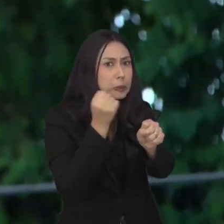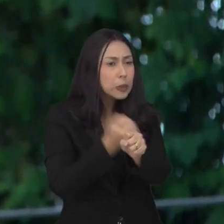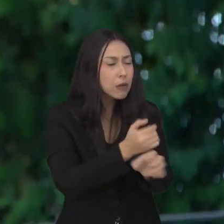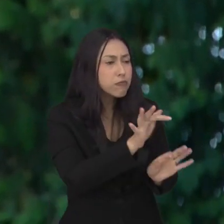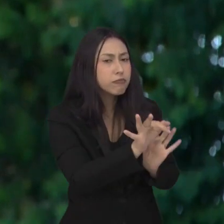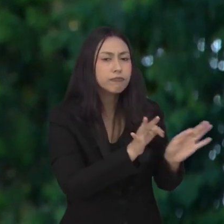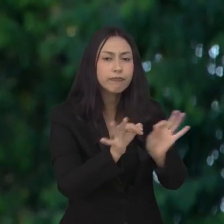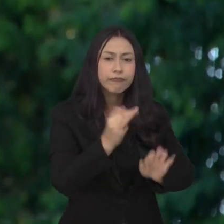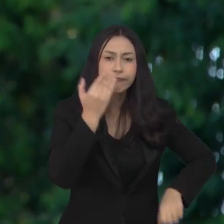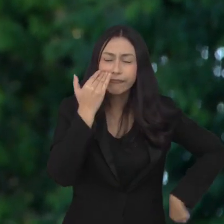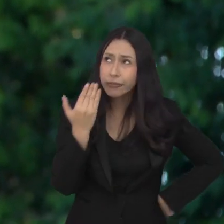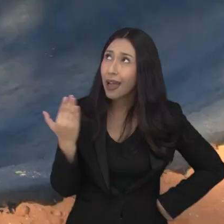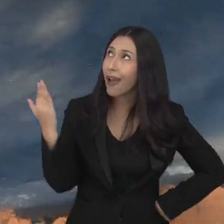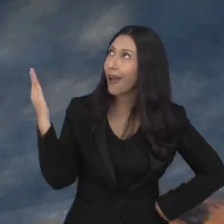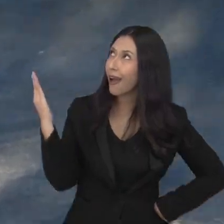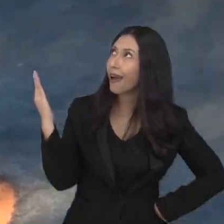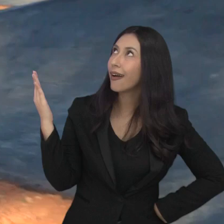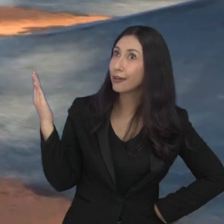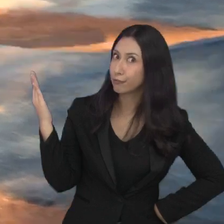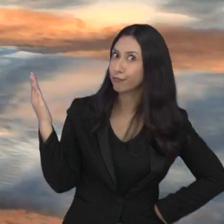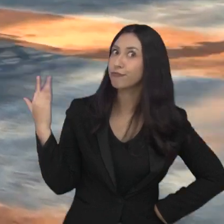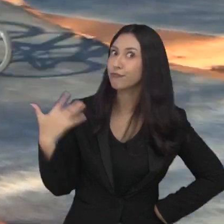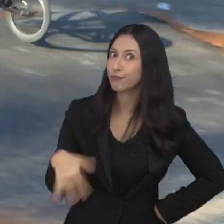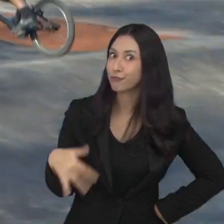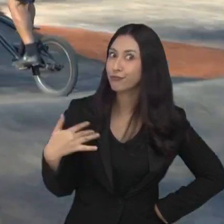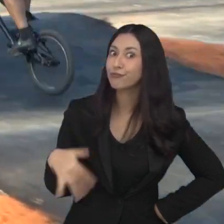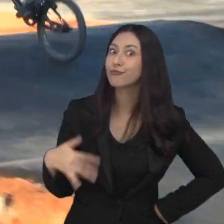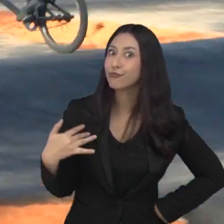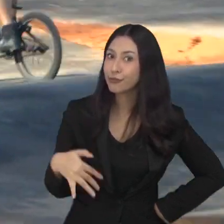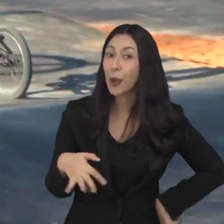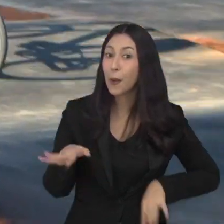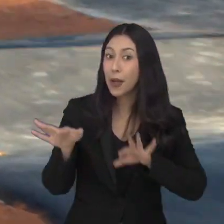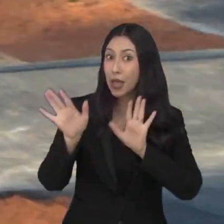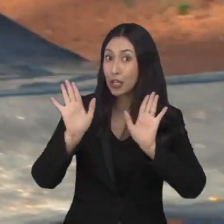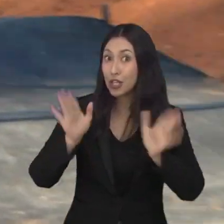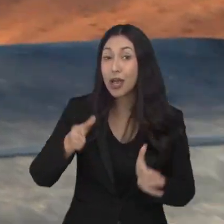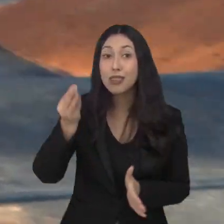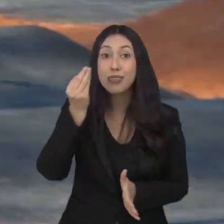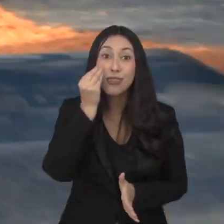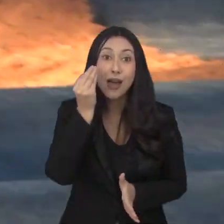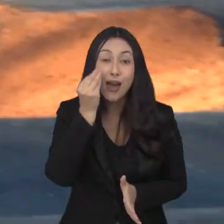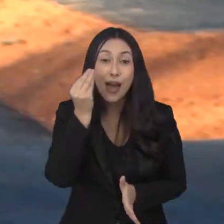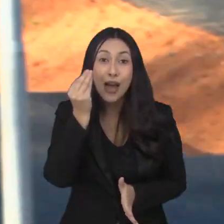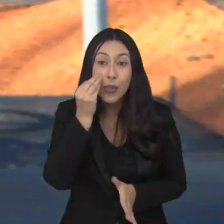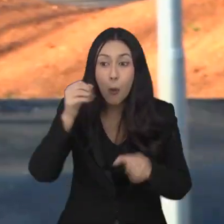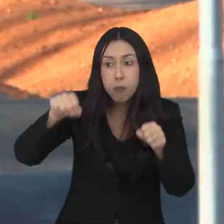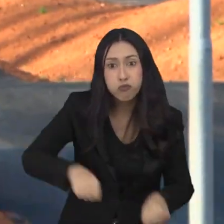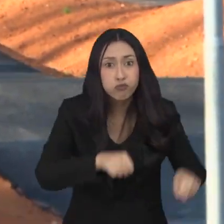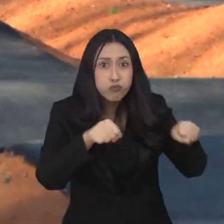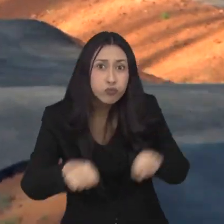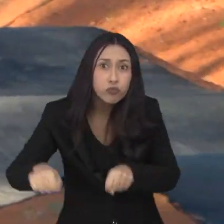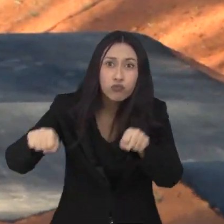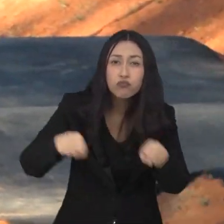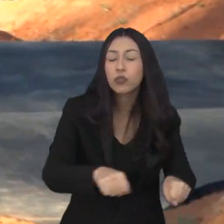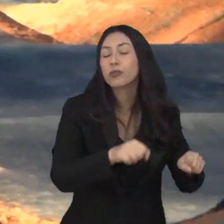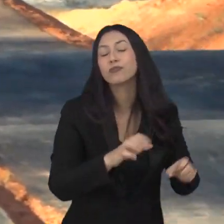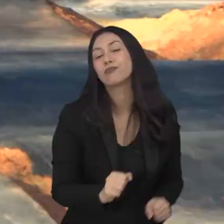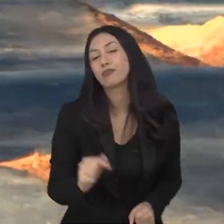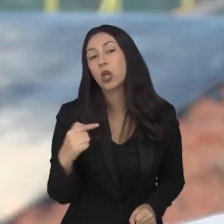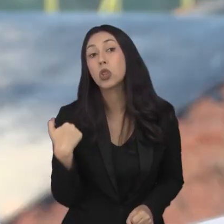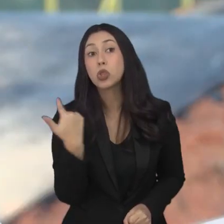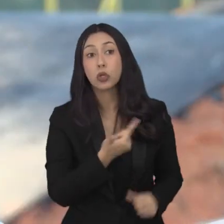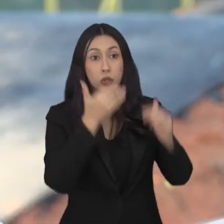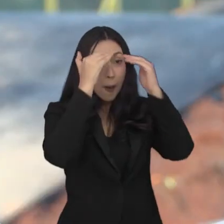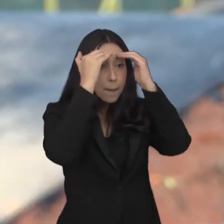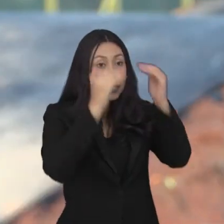na construção da pista. Está vendo ele andando ali? Pois é, ele fez os testes de avaliação da obra.